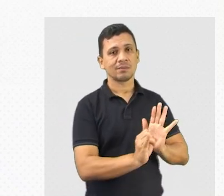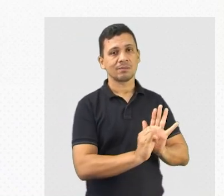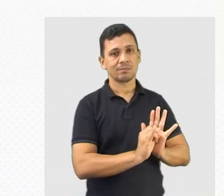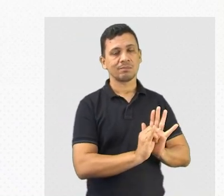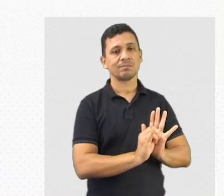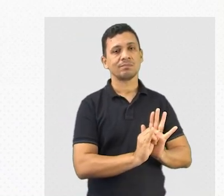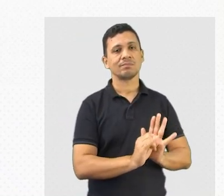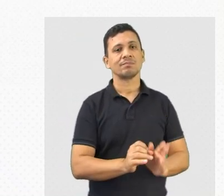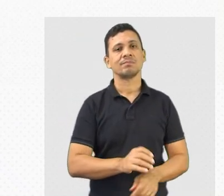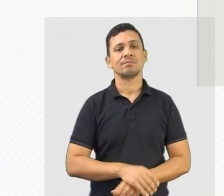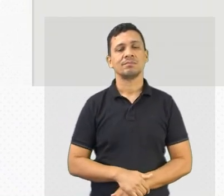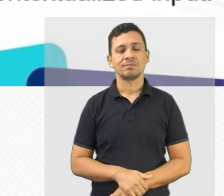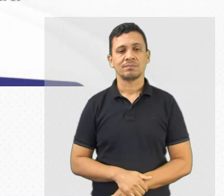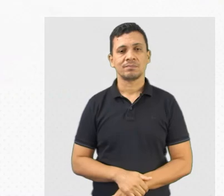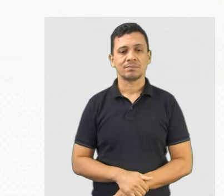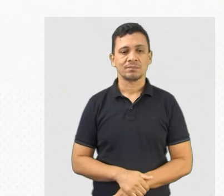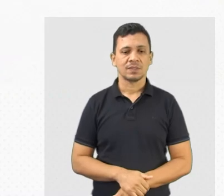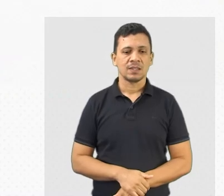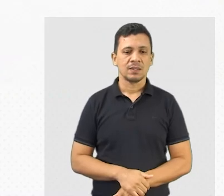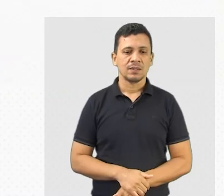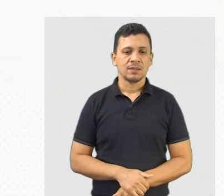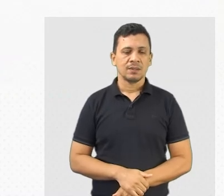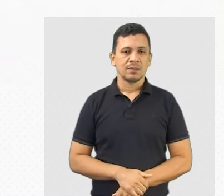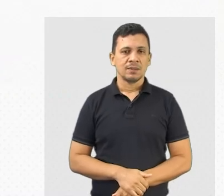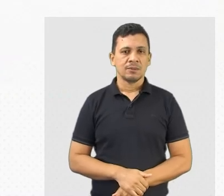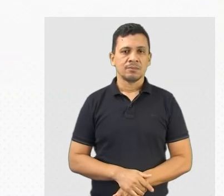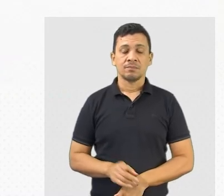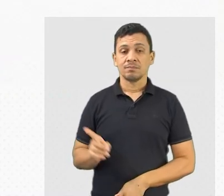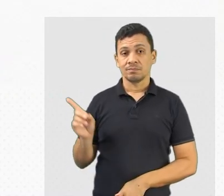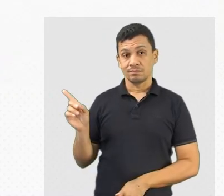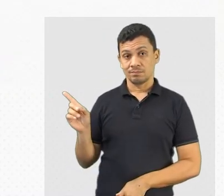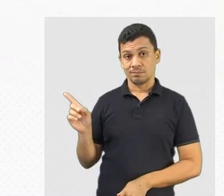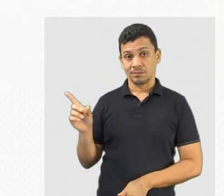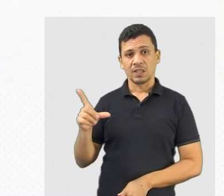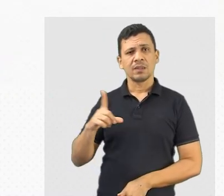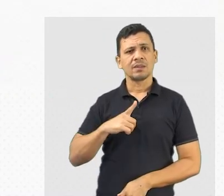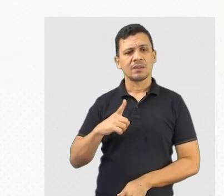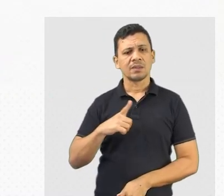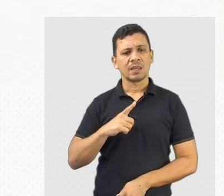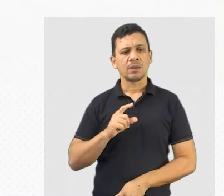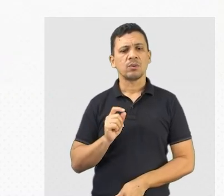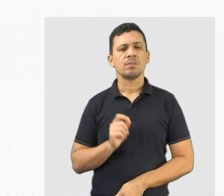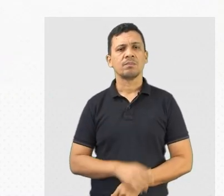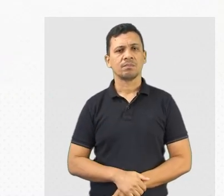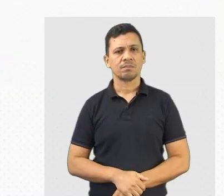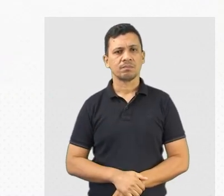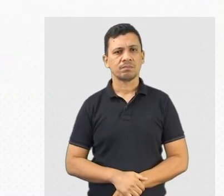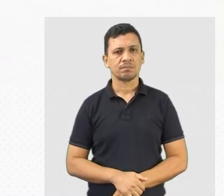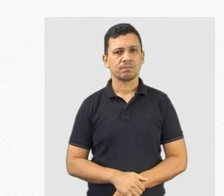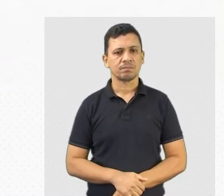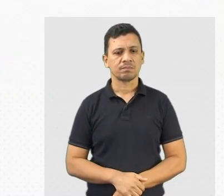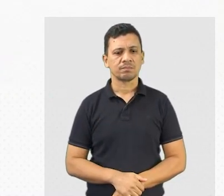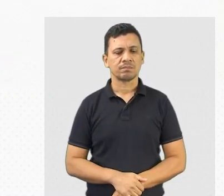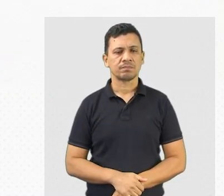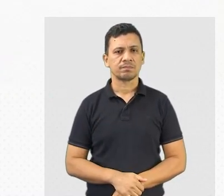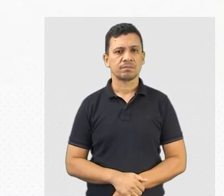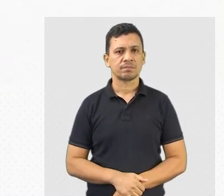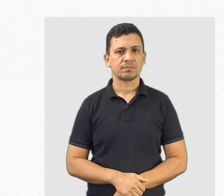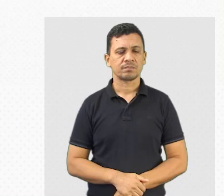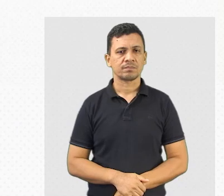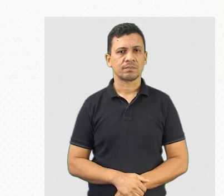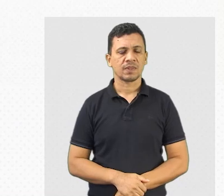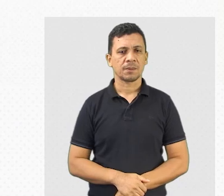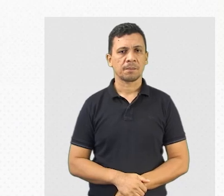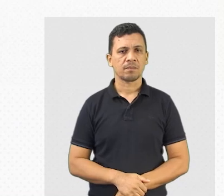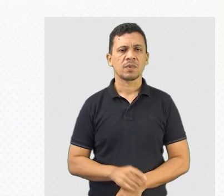nossa identidade. Na sequência, a gente tem Songs in English offer. Então, vamos